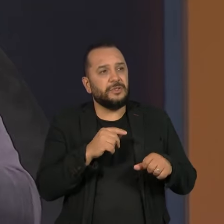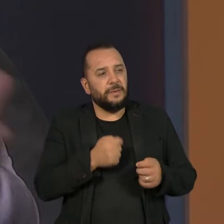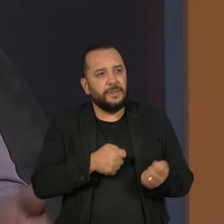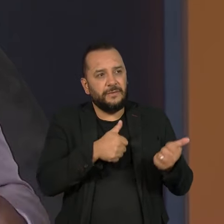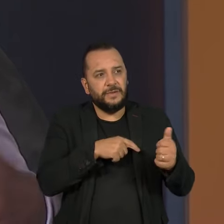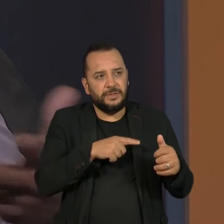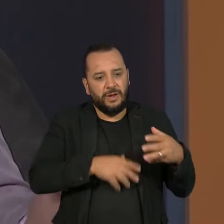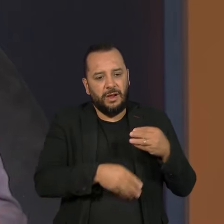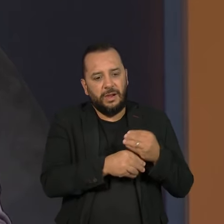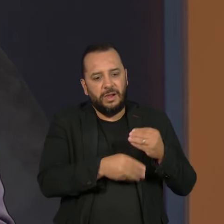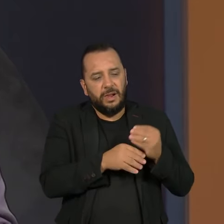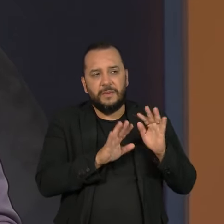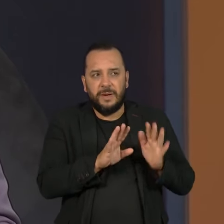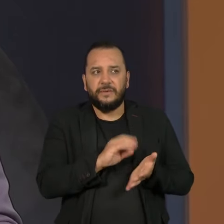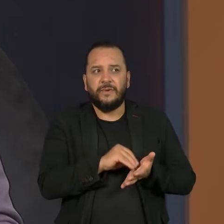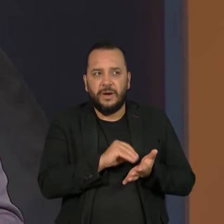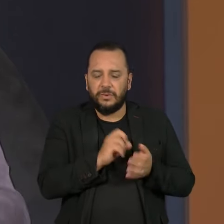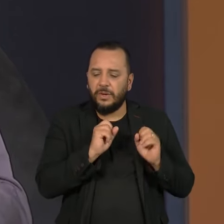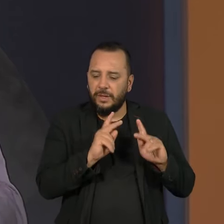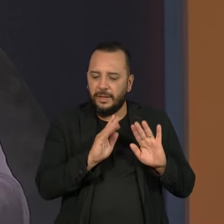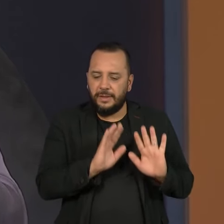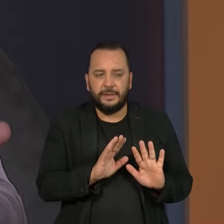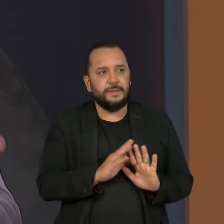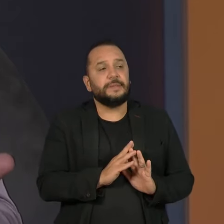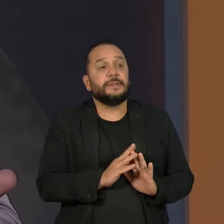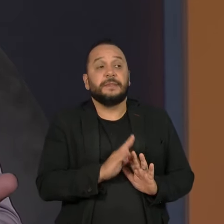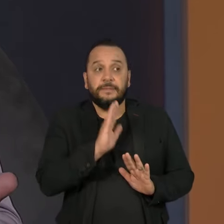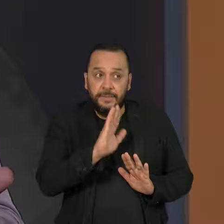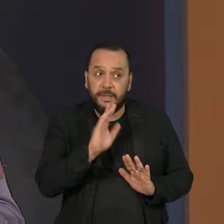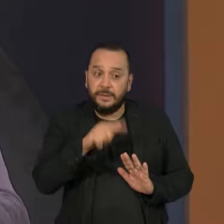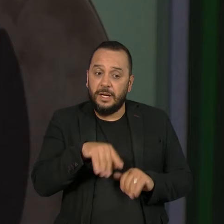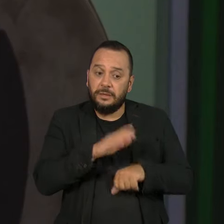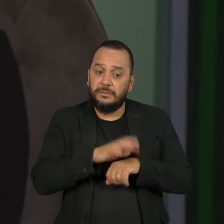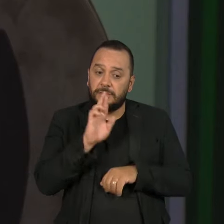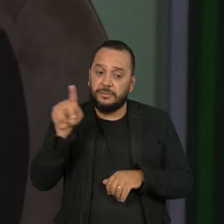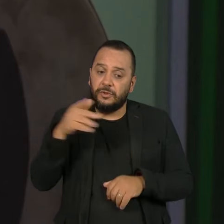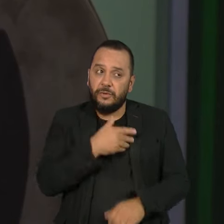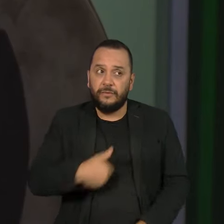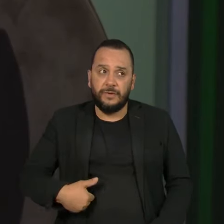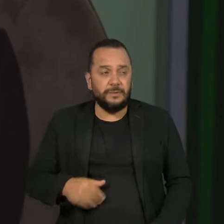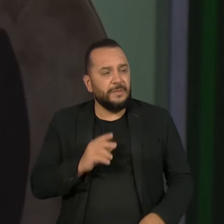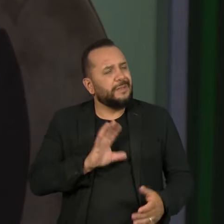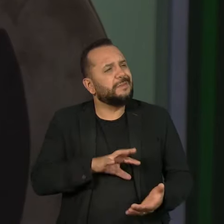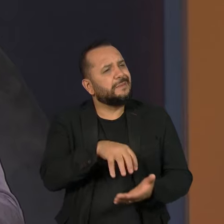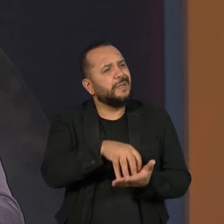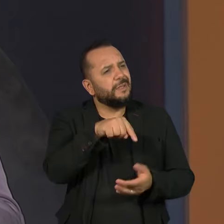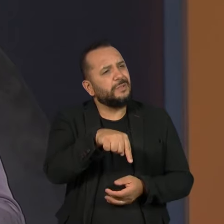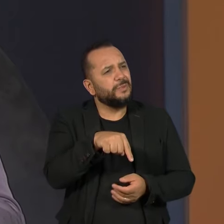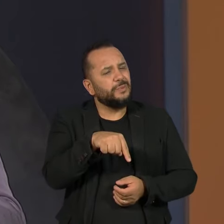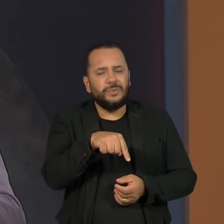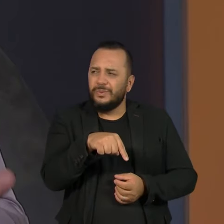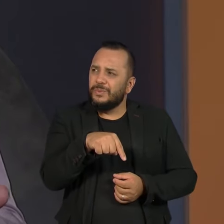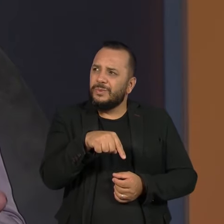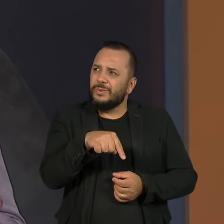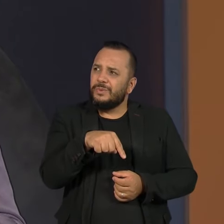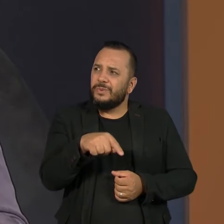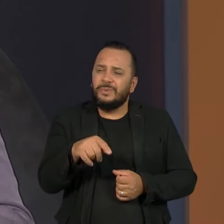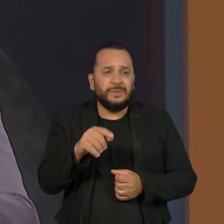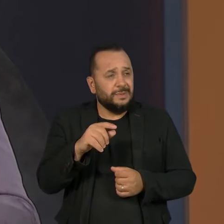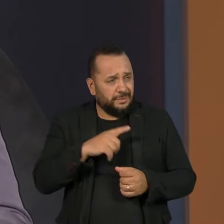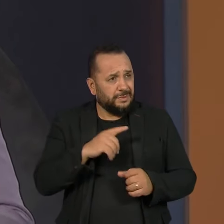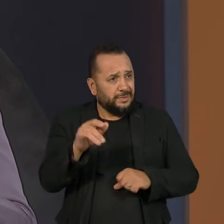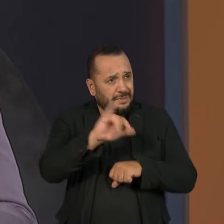é insuficiente, não dá conta, etc. e tal. Mas daí é a parte do governo. Mas nos grandes centros, o que nós temos é o ambiente